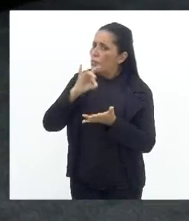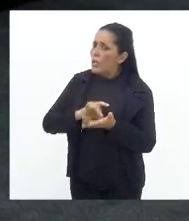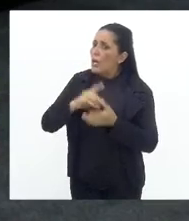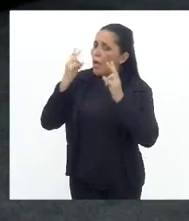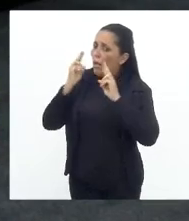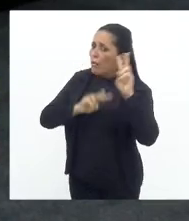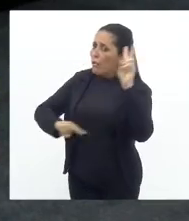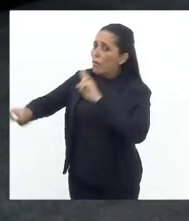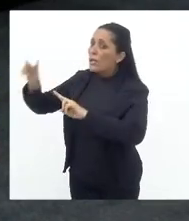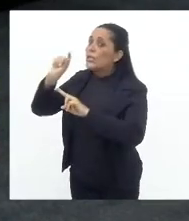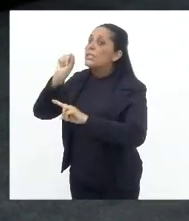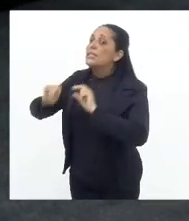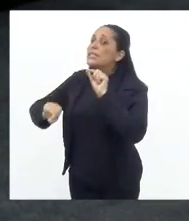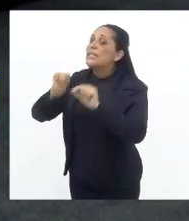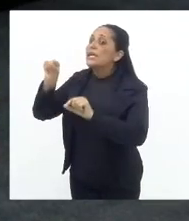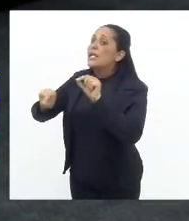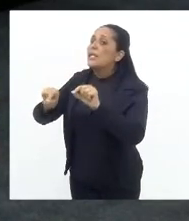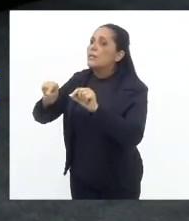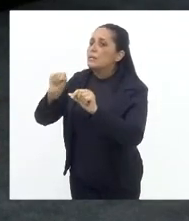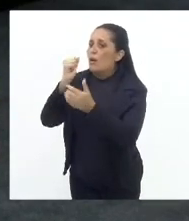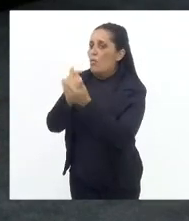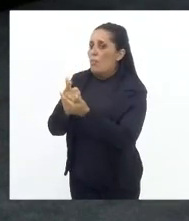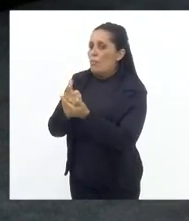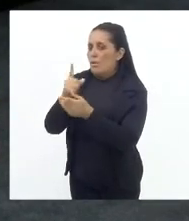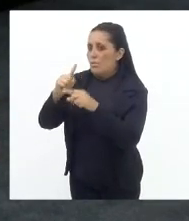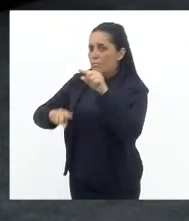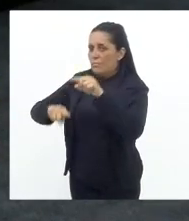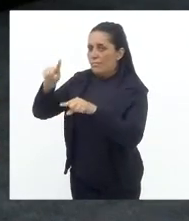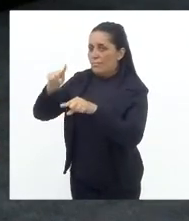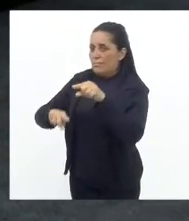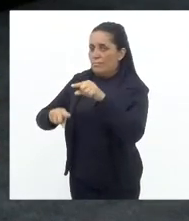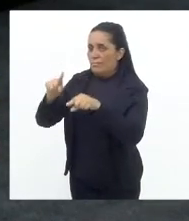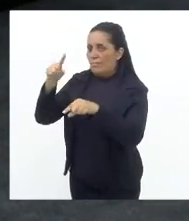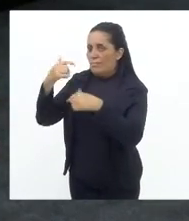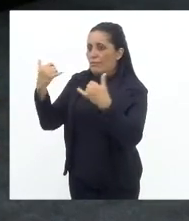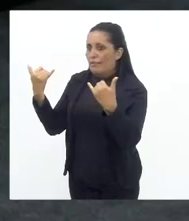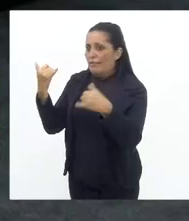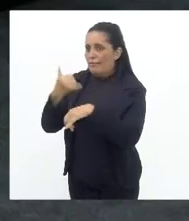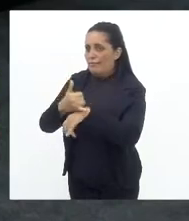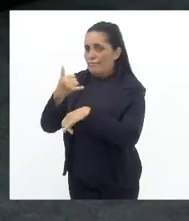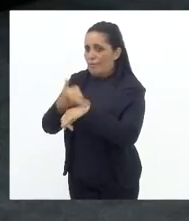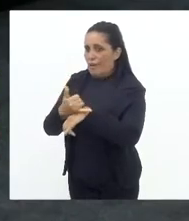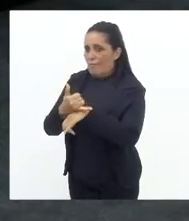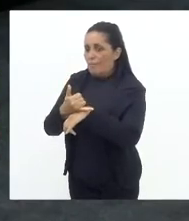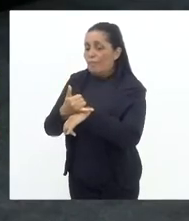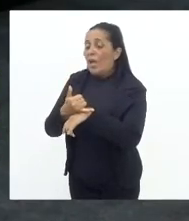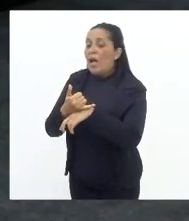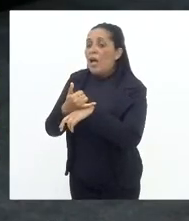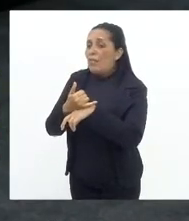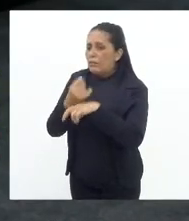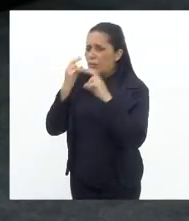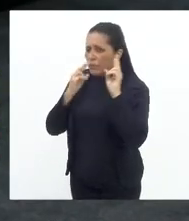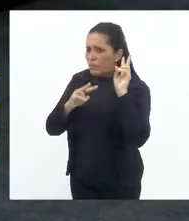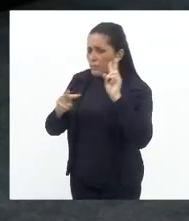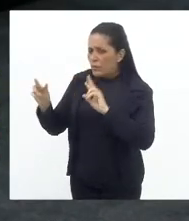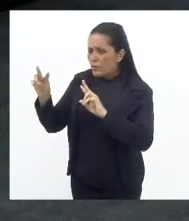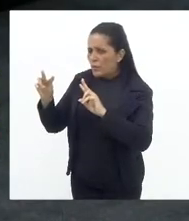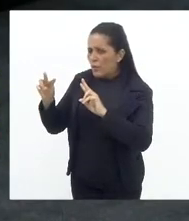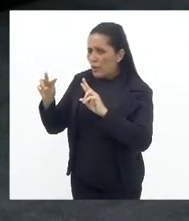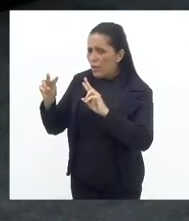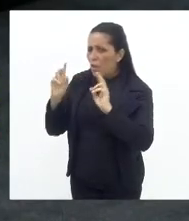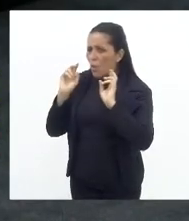compradores desse produto porque afinal de conta o que se vê às vezes quando venho eu pela antiga